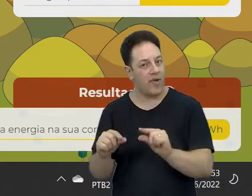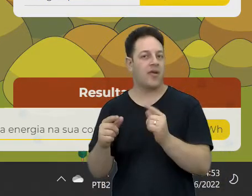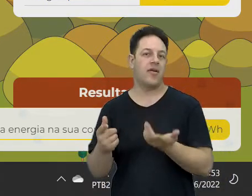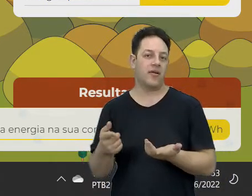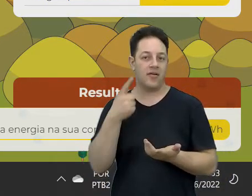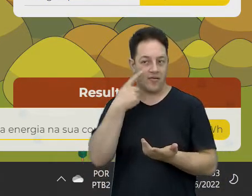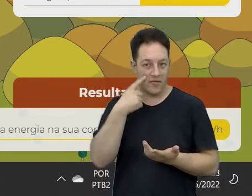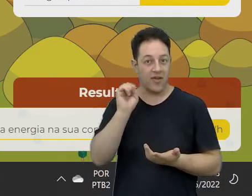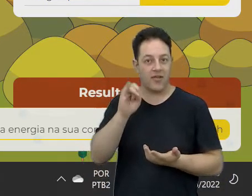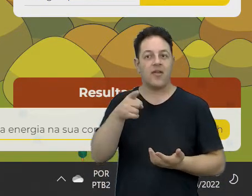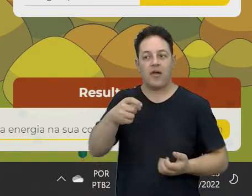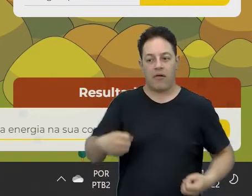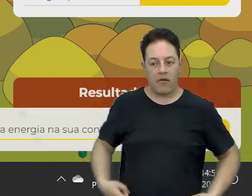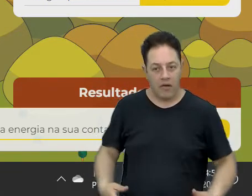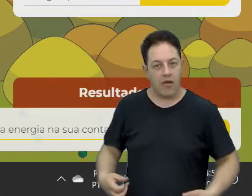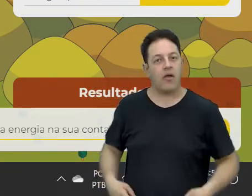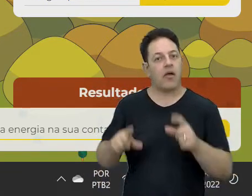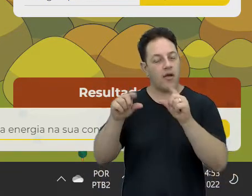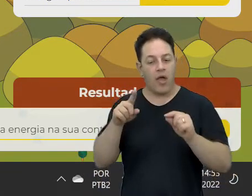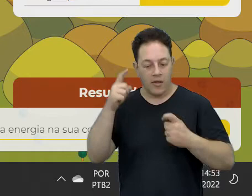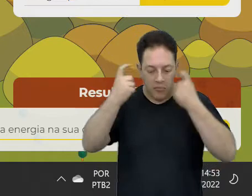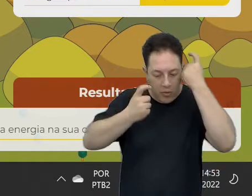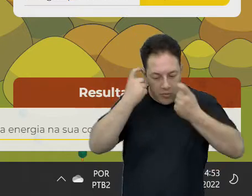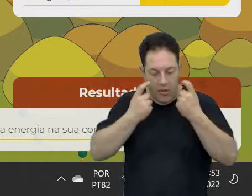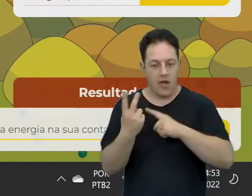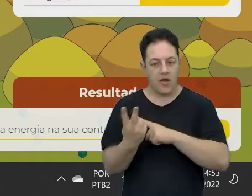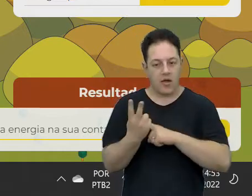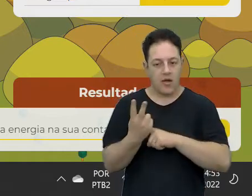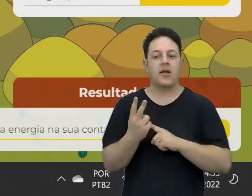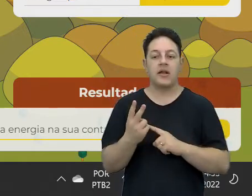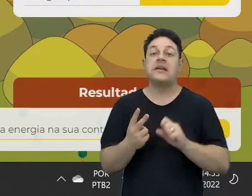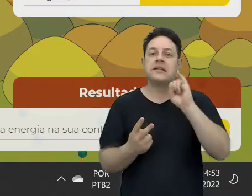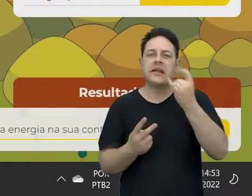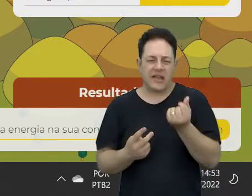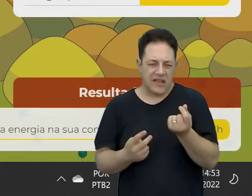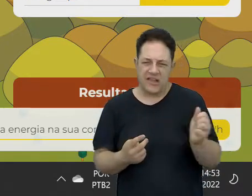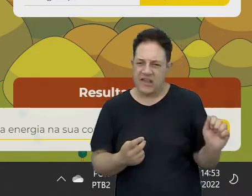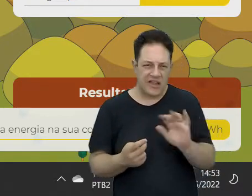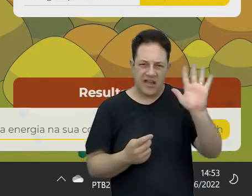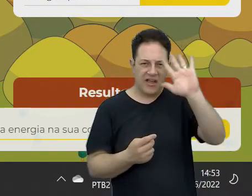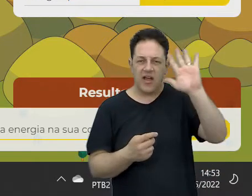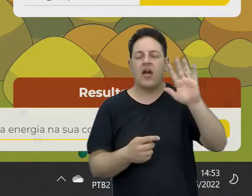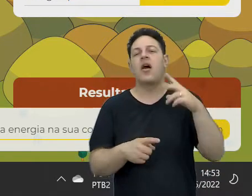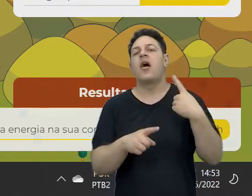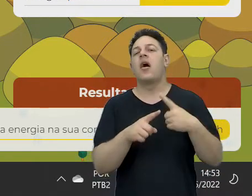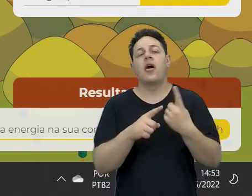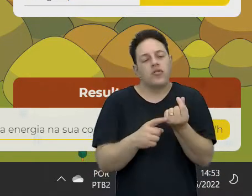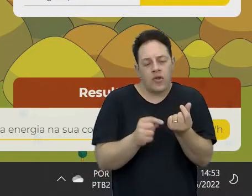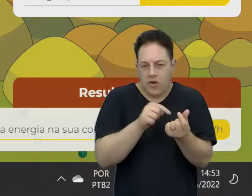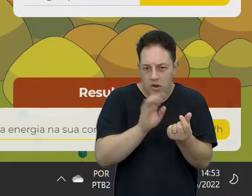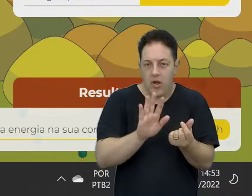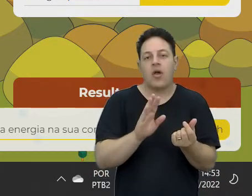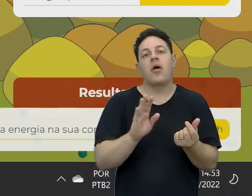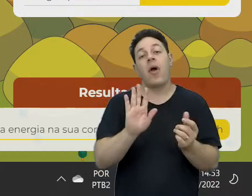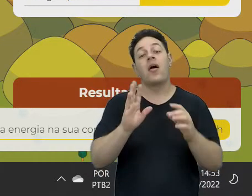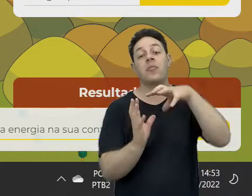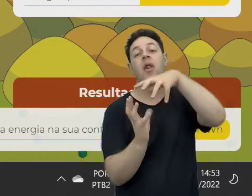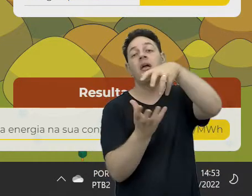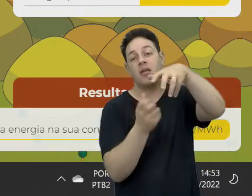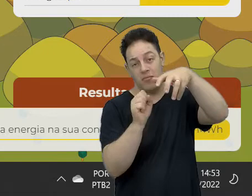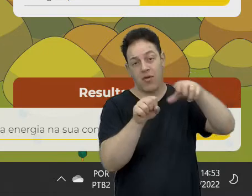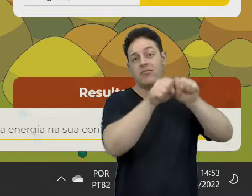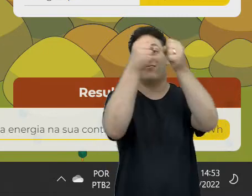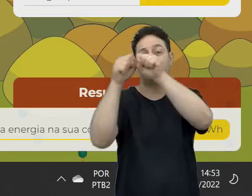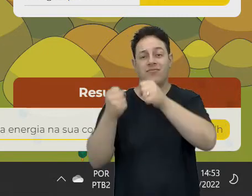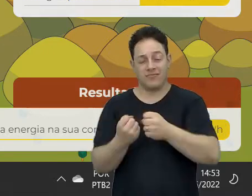bolso você vai se preocupar mais, né? Então vamos tentar, se ficar muito caro, porque não custa em dinheiro, mas custa para o planeta. Sim, e se